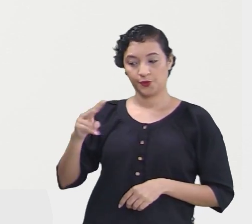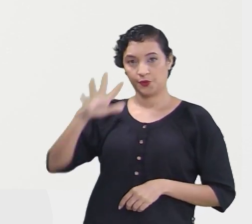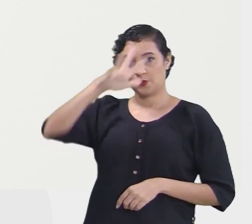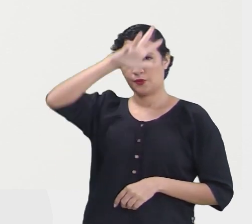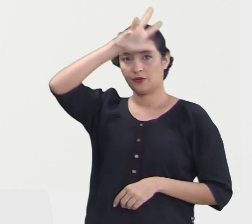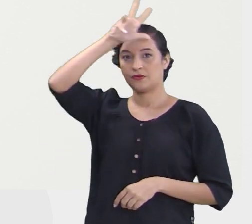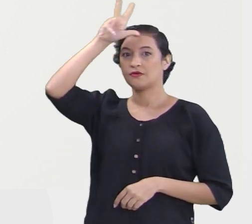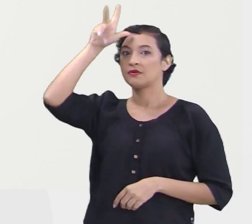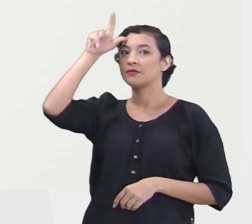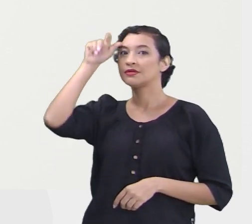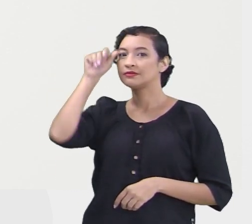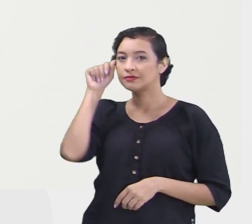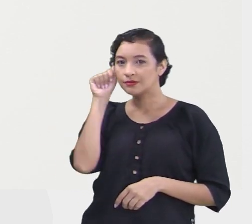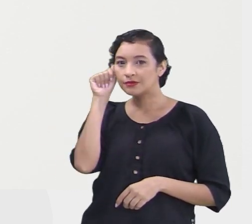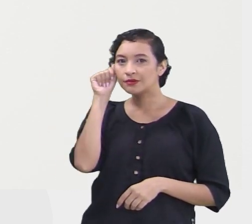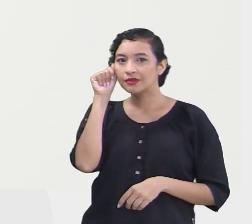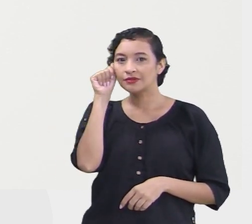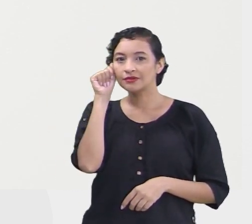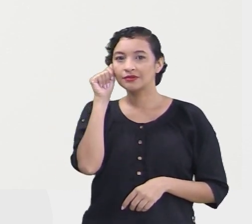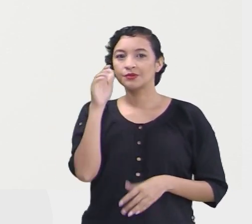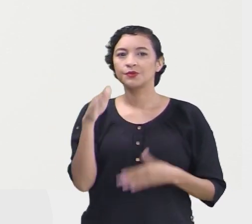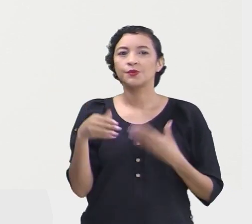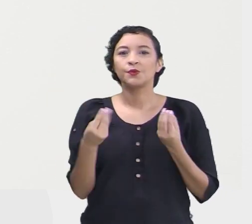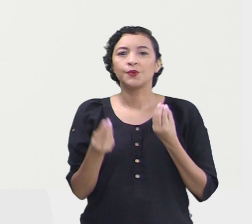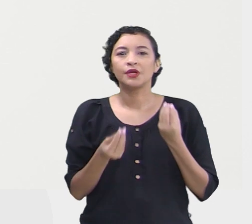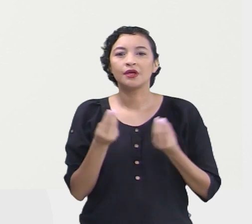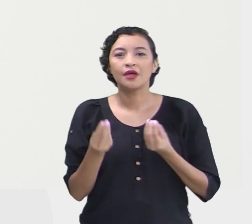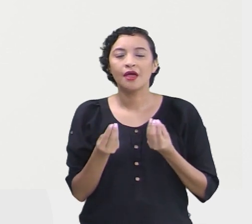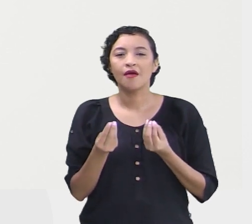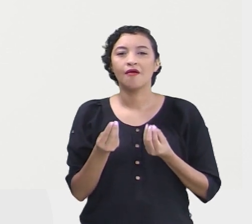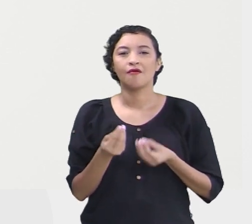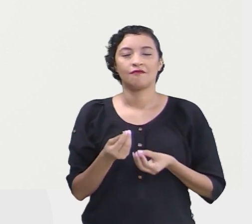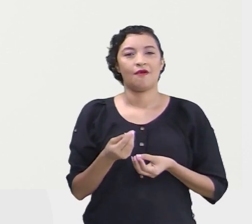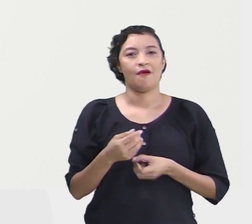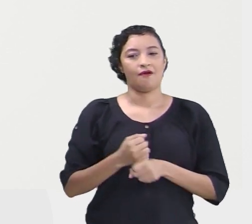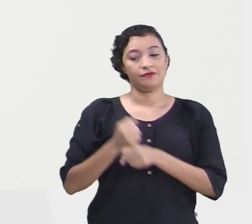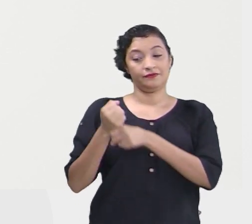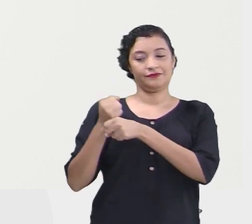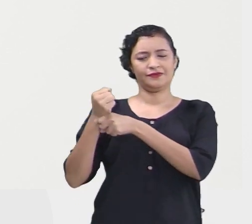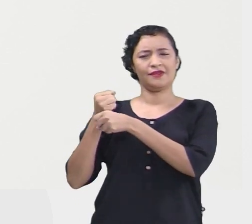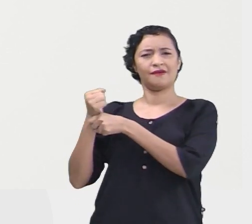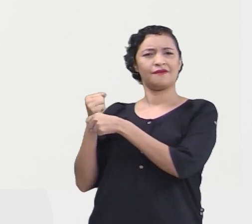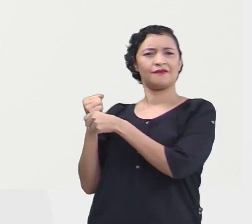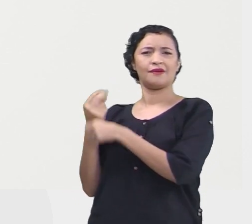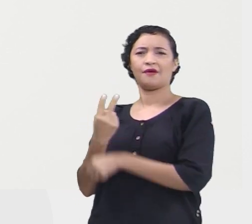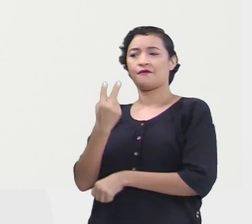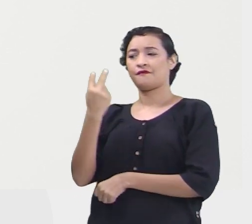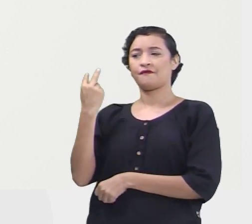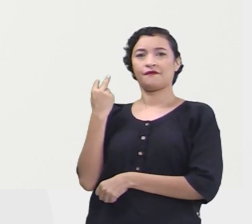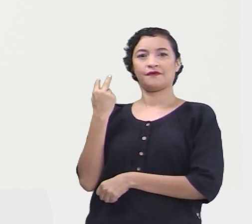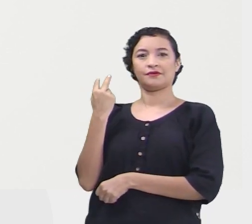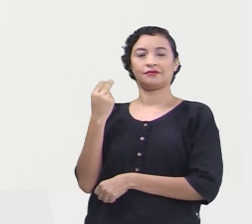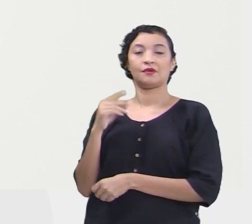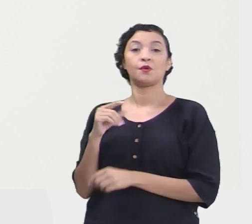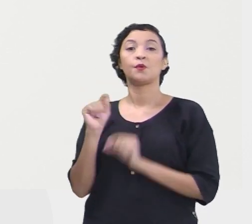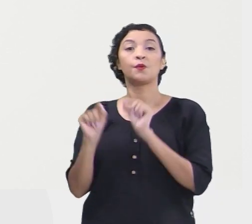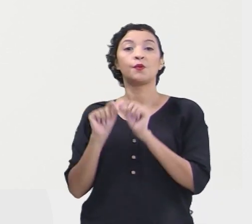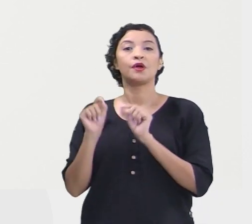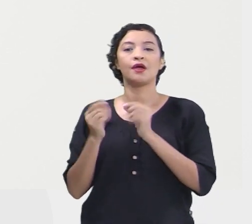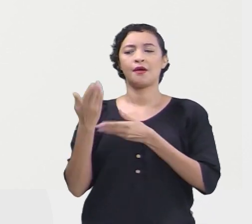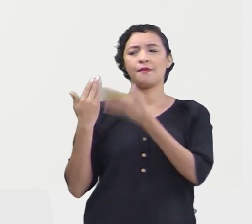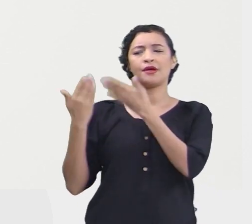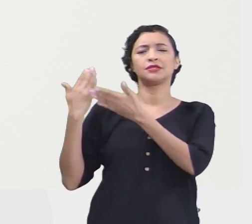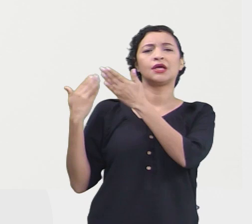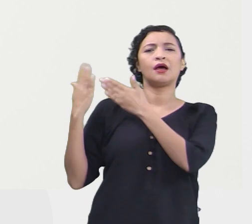Coloca a próxima frase. Viagem no tempo. E na viagem do tempo, nós vamos ver o